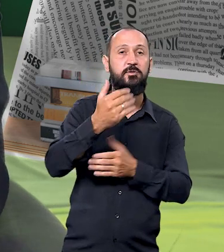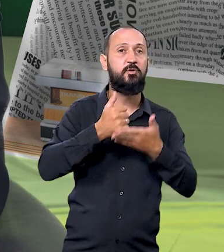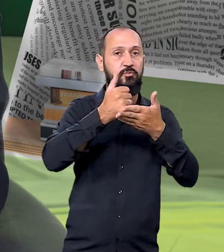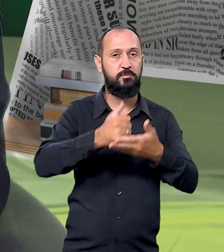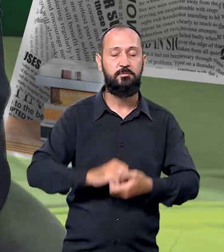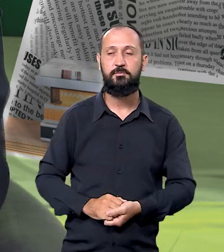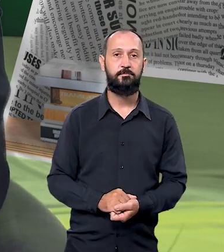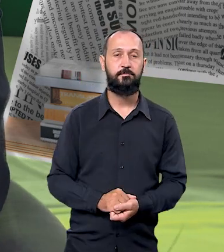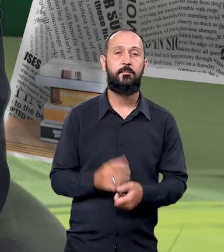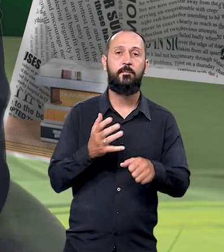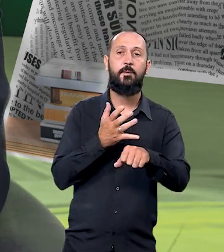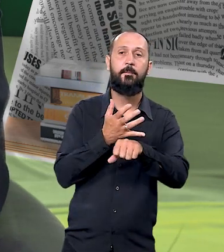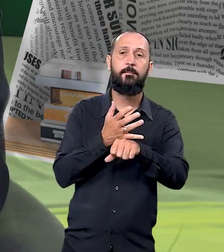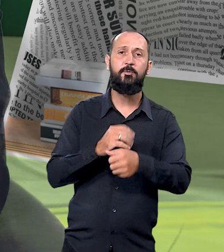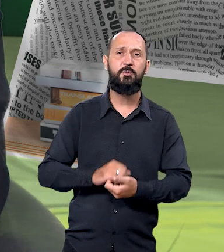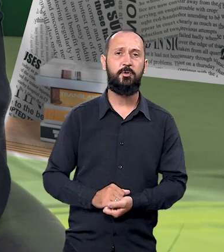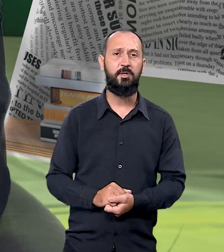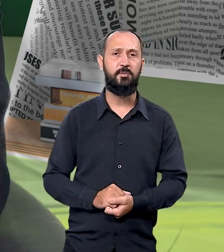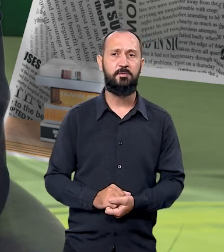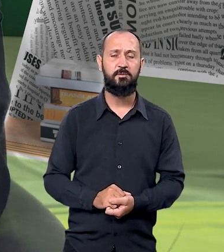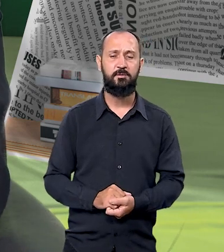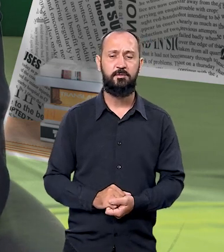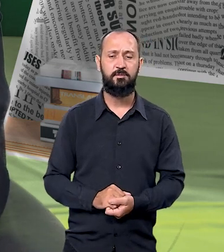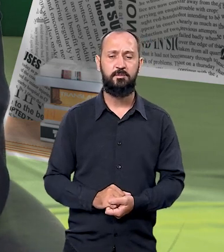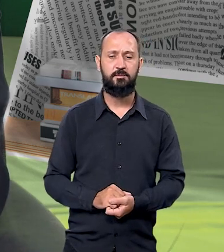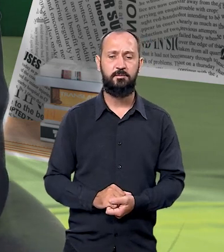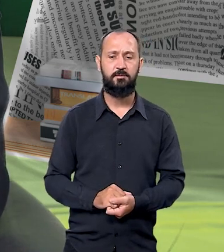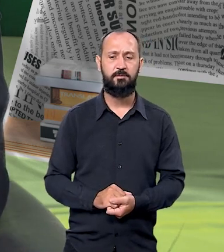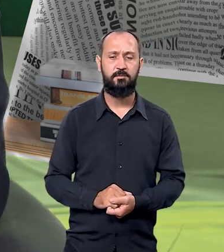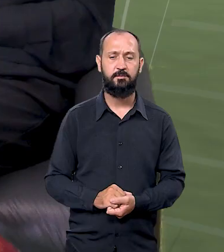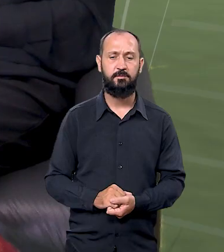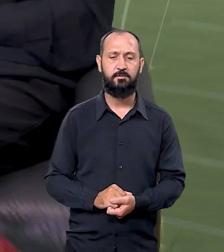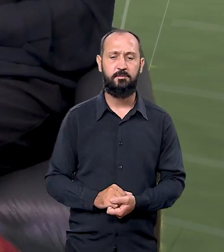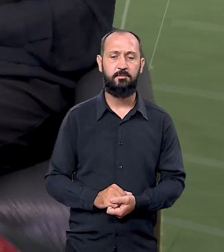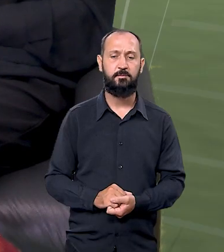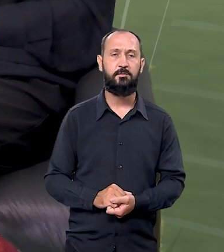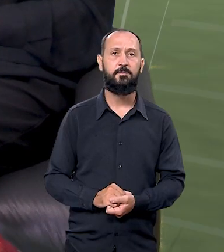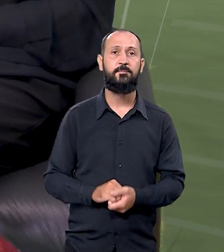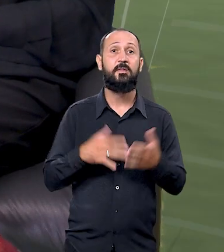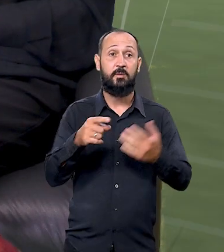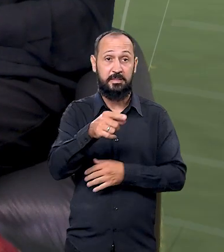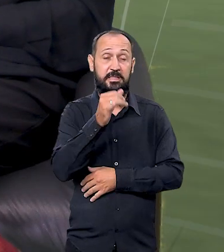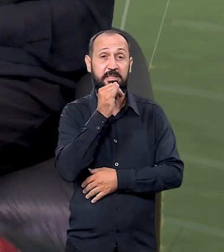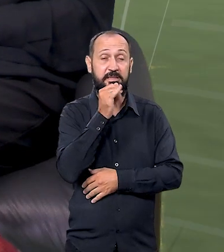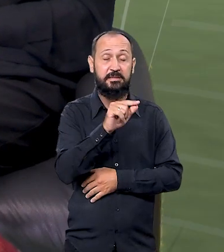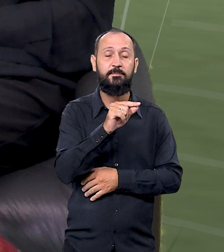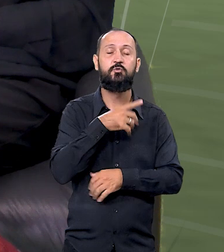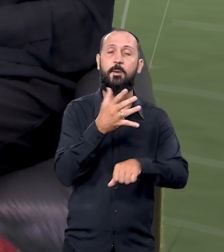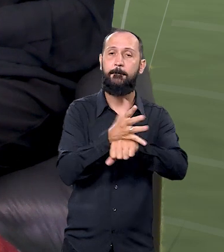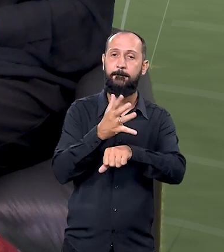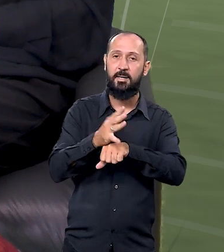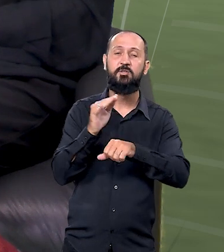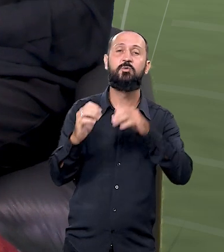vai estar pedindo ajuda. Então, esse é um exemplo de uma boa prática de uma empresa que se preocupa com a segurança da mulher. Então, nós precisamos expandir essas